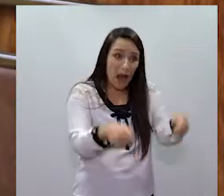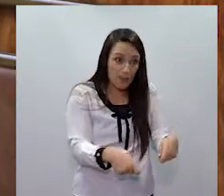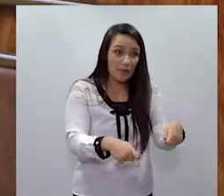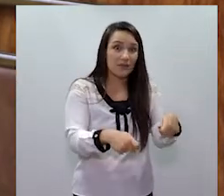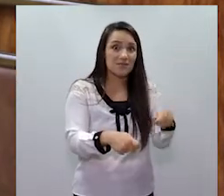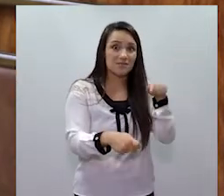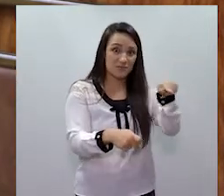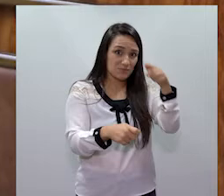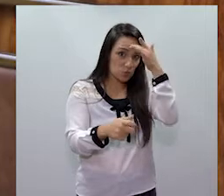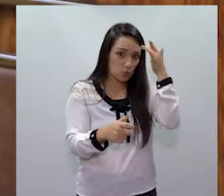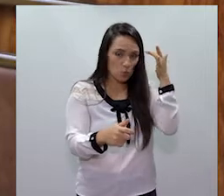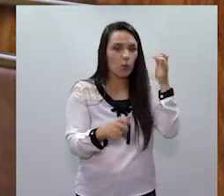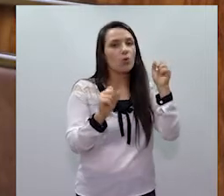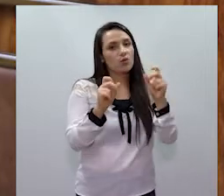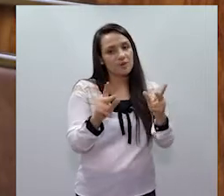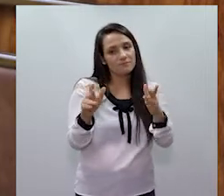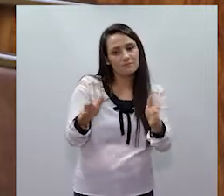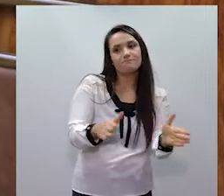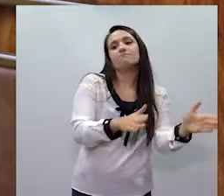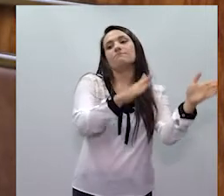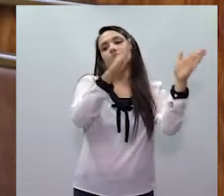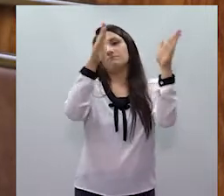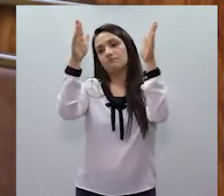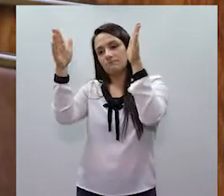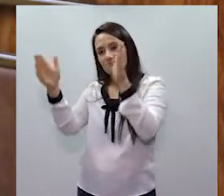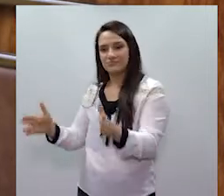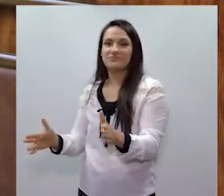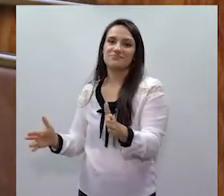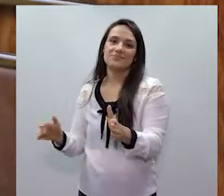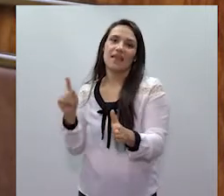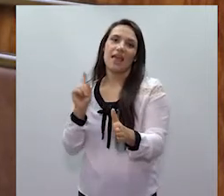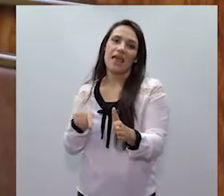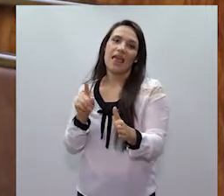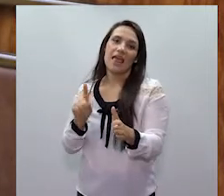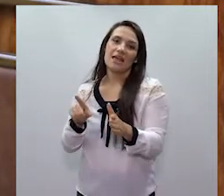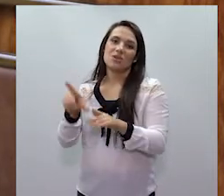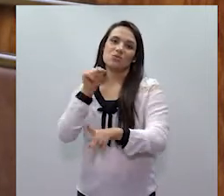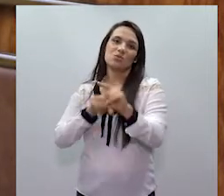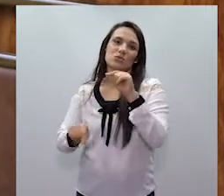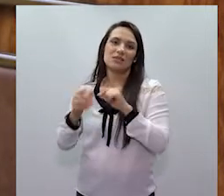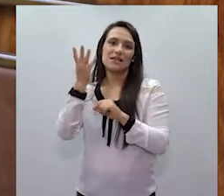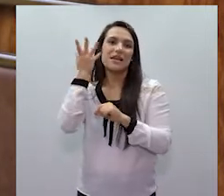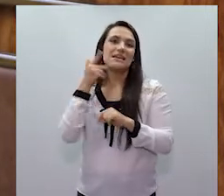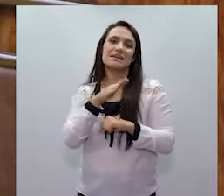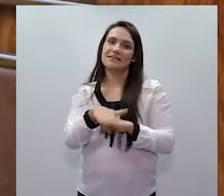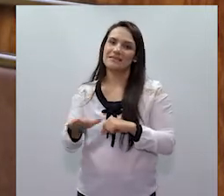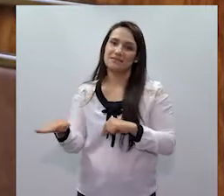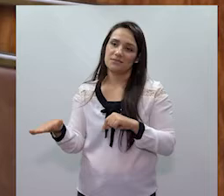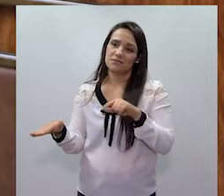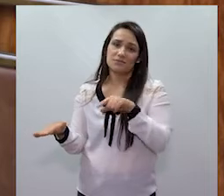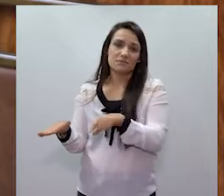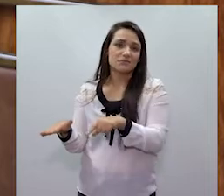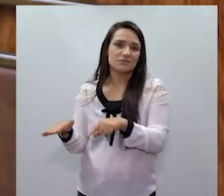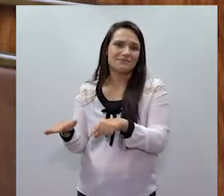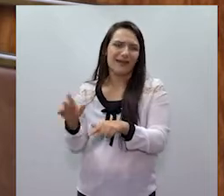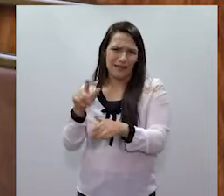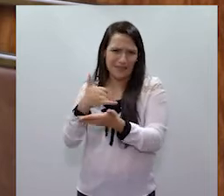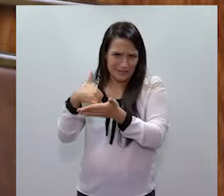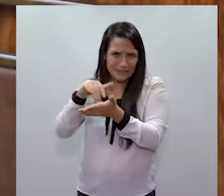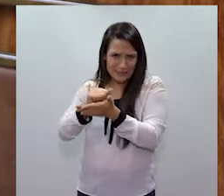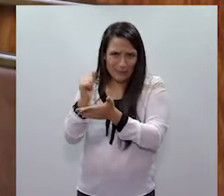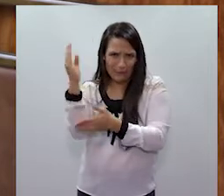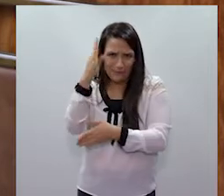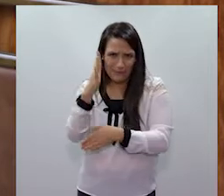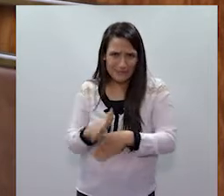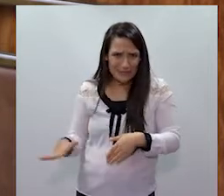adotar. Mas aí vem o que as pessoas dizem que é a demora, que é a chegada da criança, né? E isso é algo que nós,